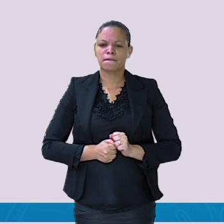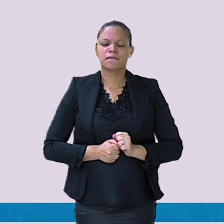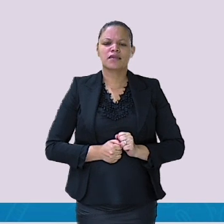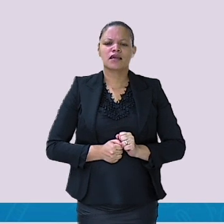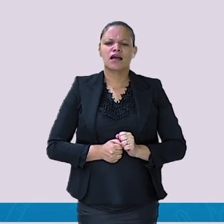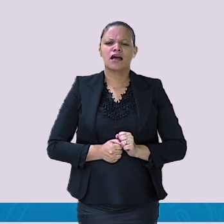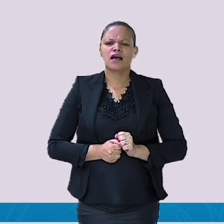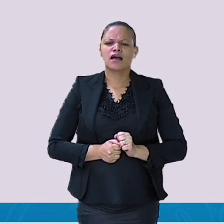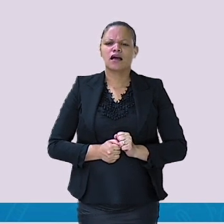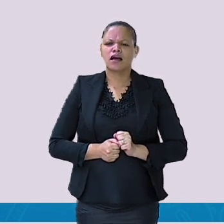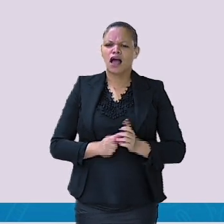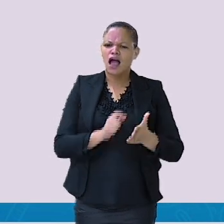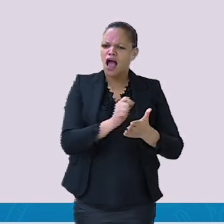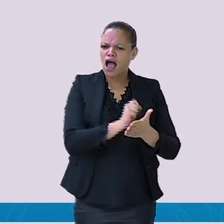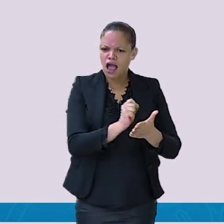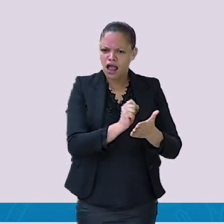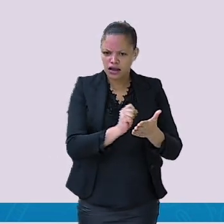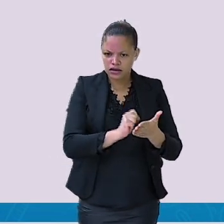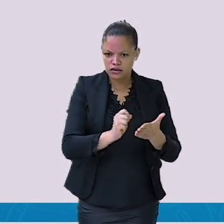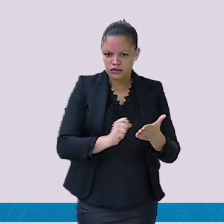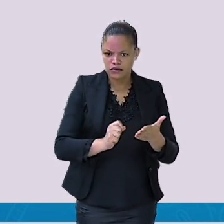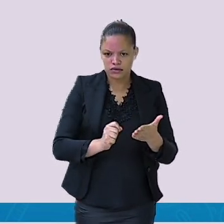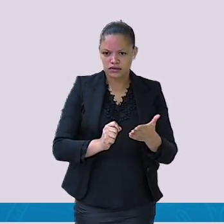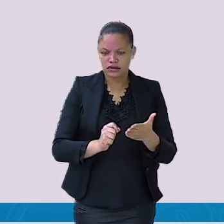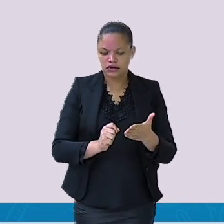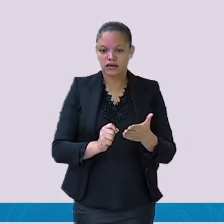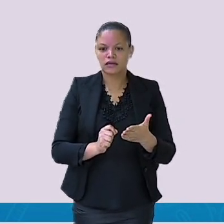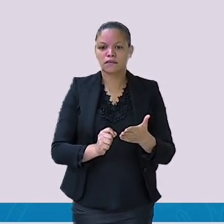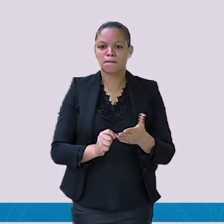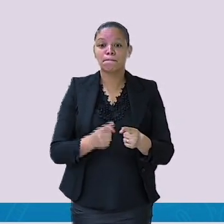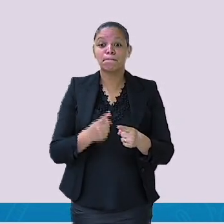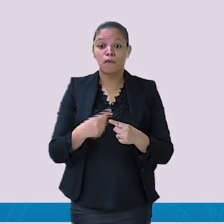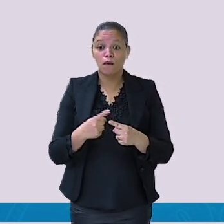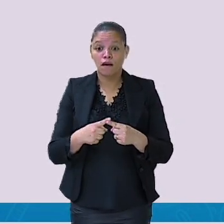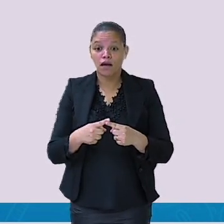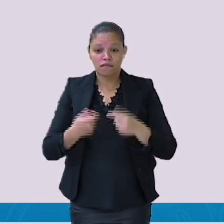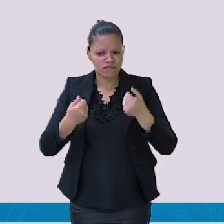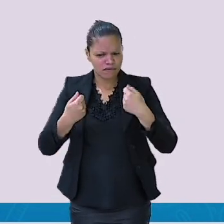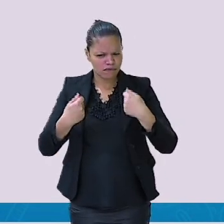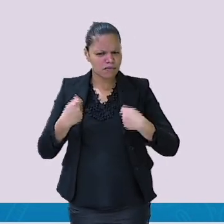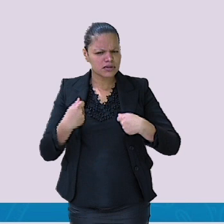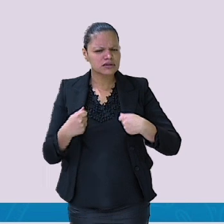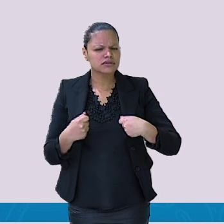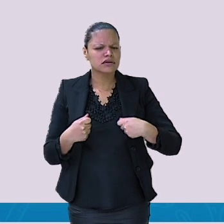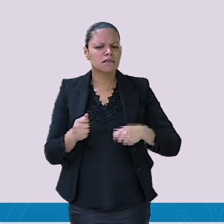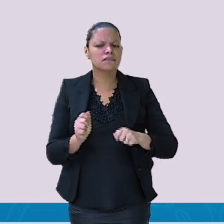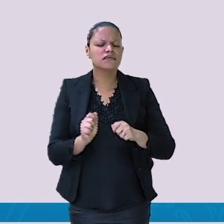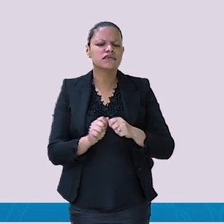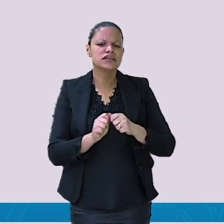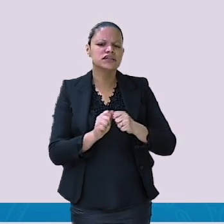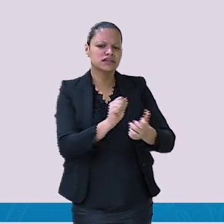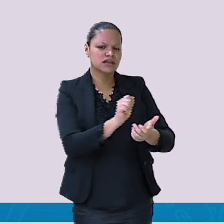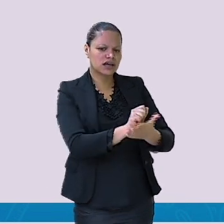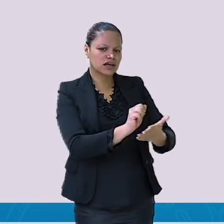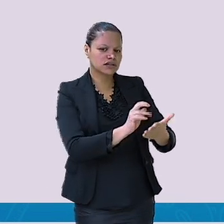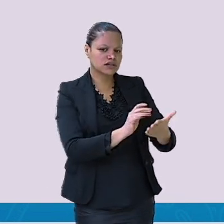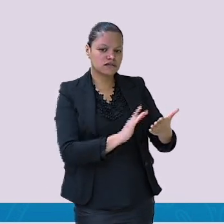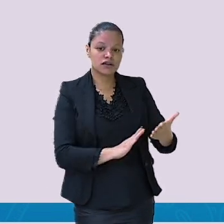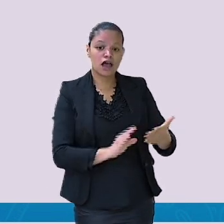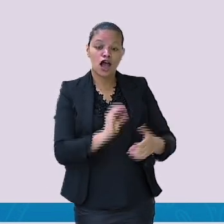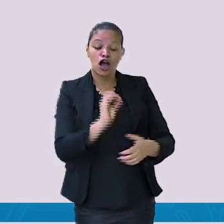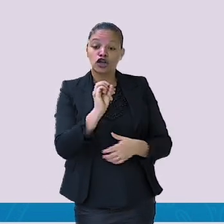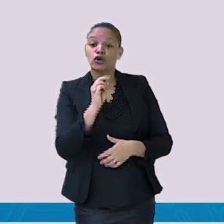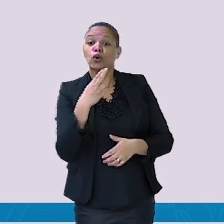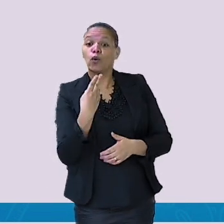você não conseguiu anotar enquanto estávamos conversando, você pode fazer essa anotação novamente. É só você assistir essa